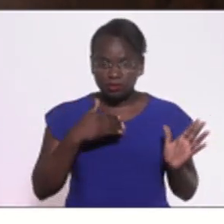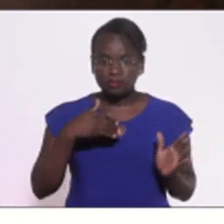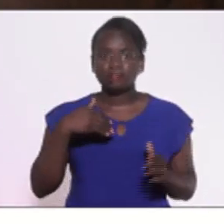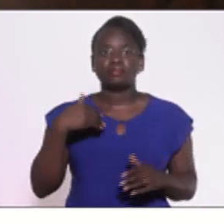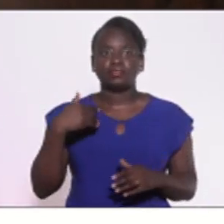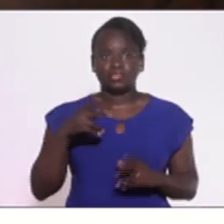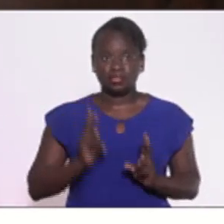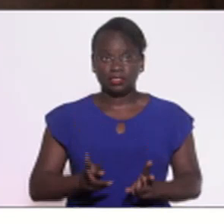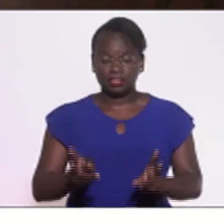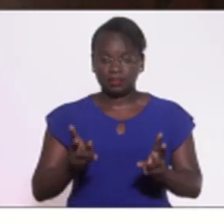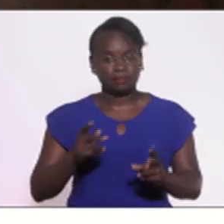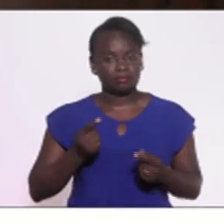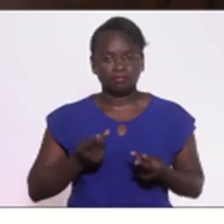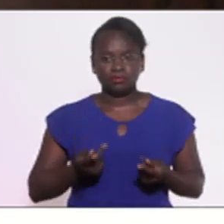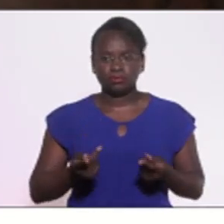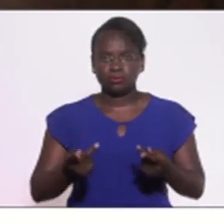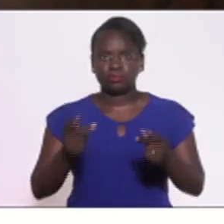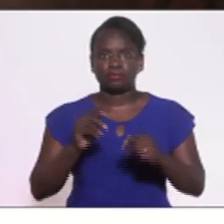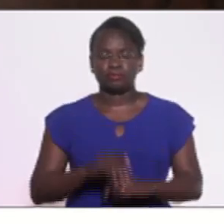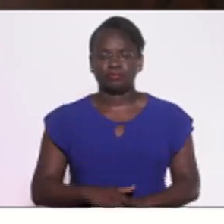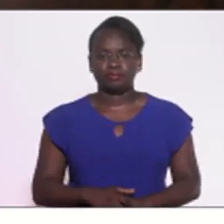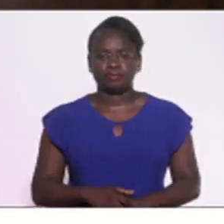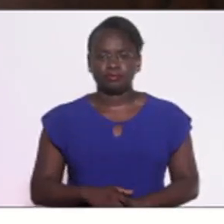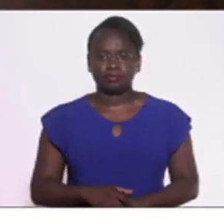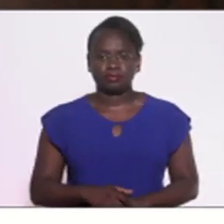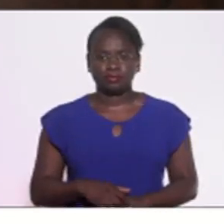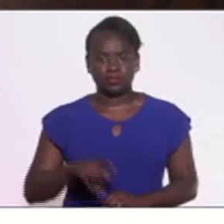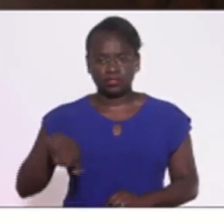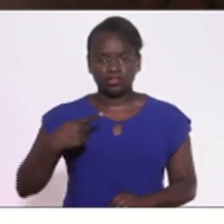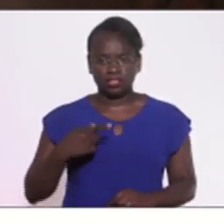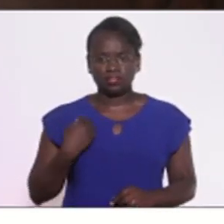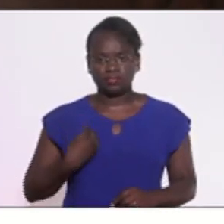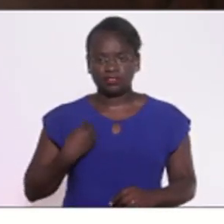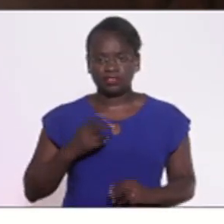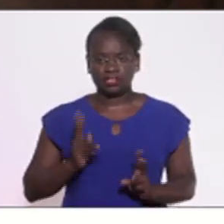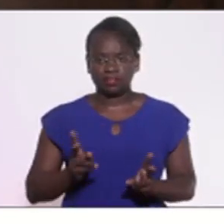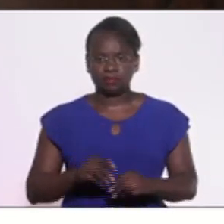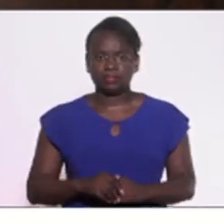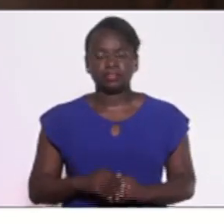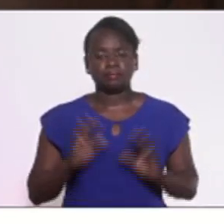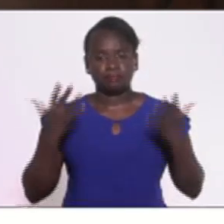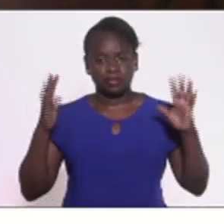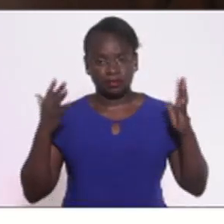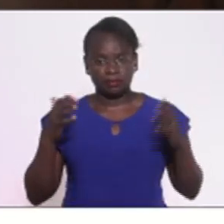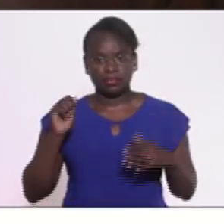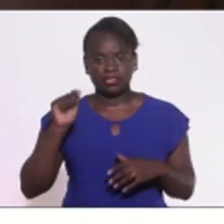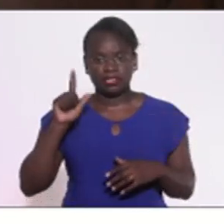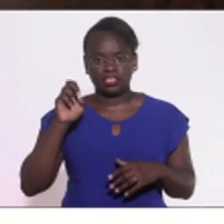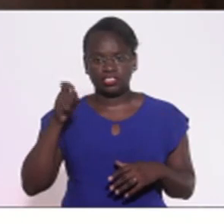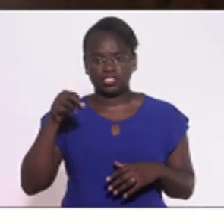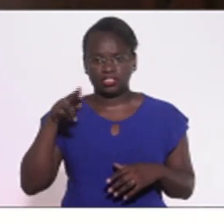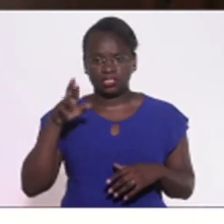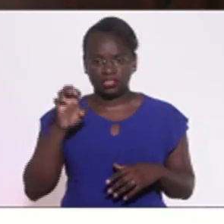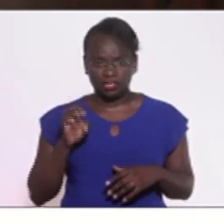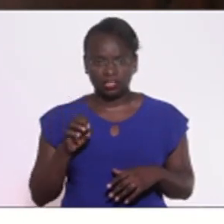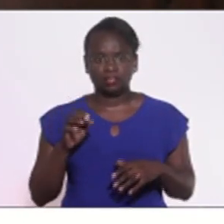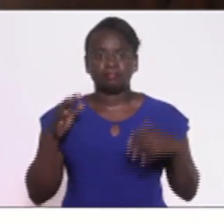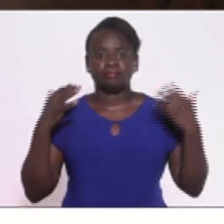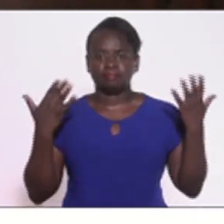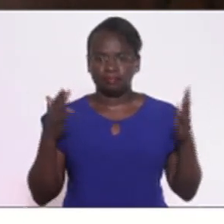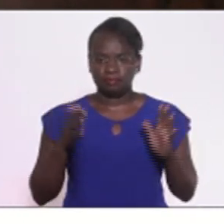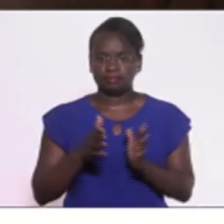sempre, permanentemente, no nosso convívio. Parabéns, Alexandre Knoclop, parabéns, meu